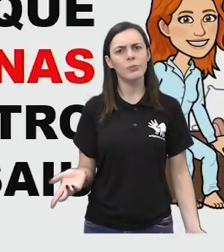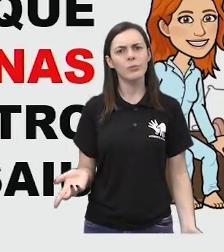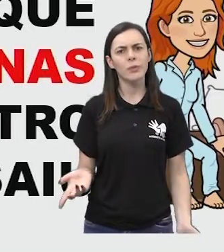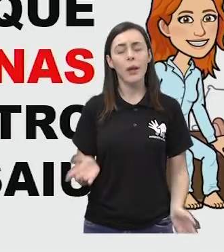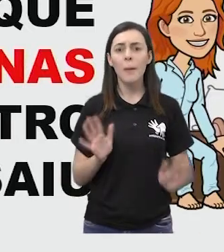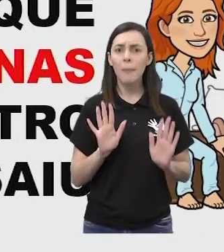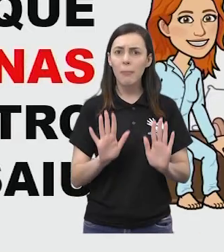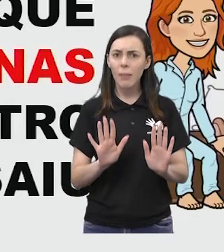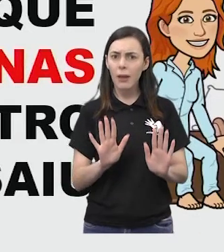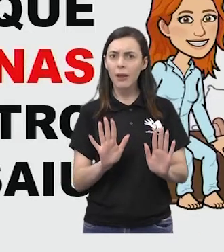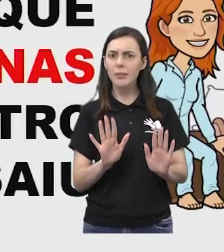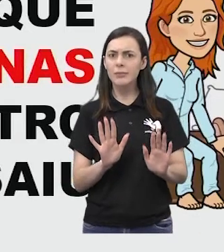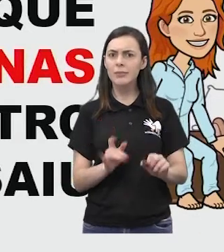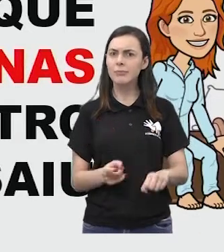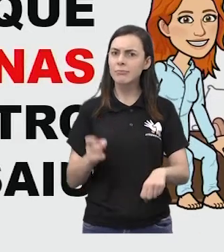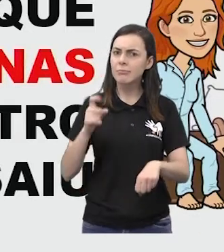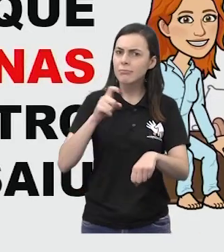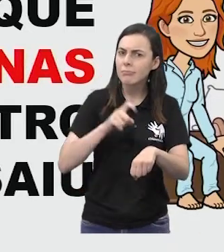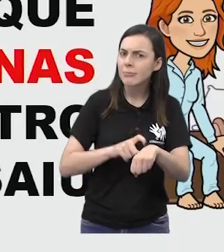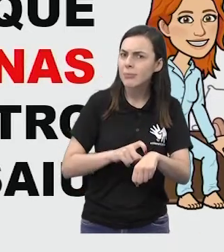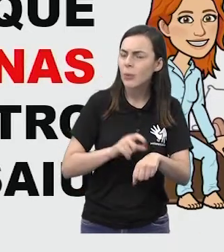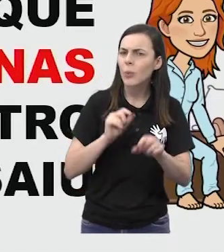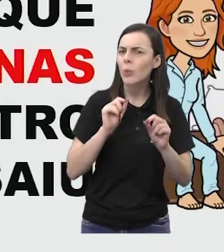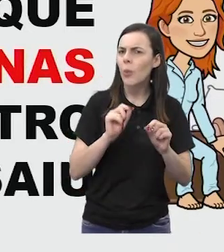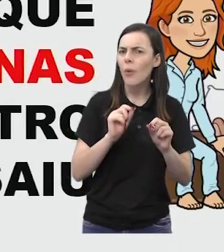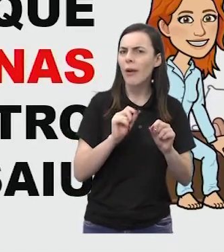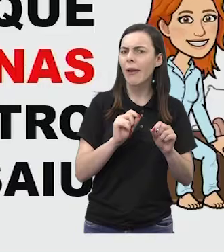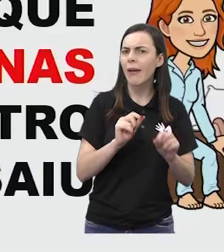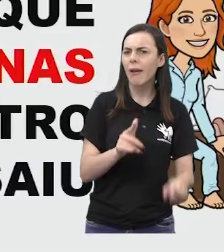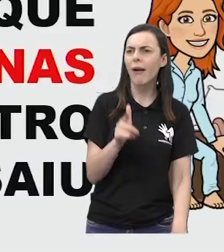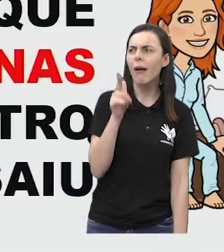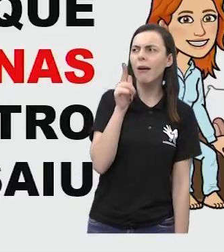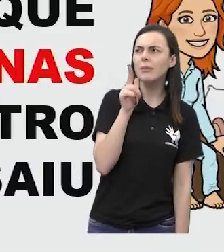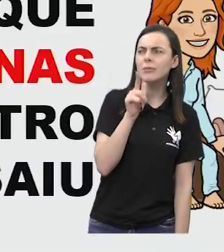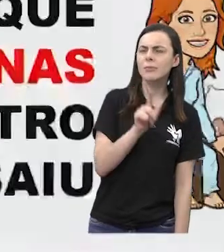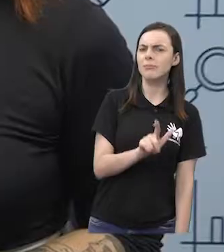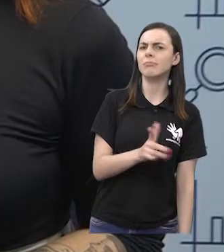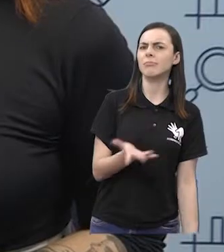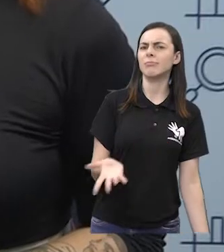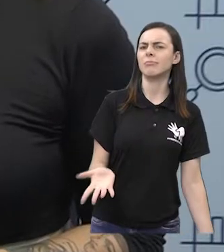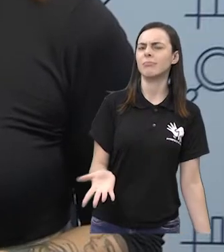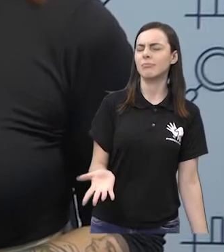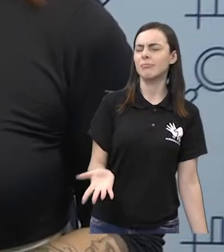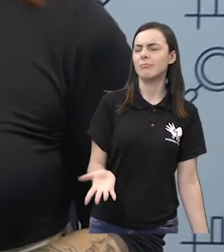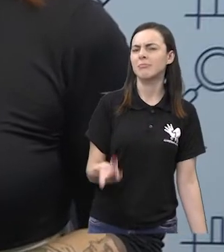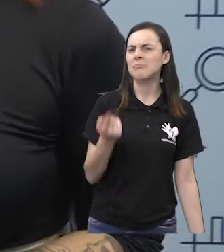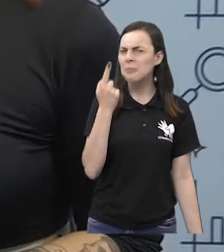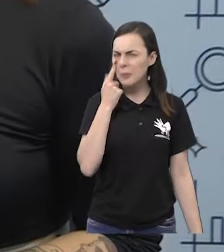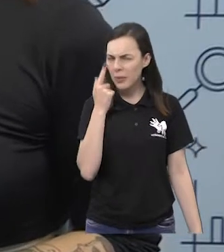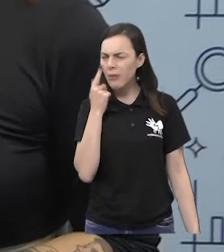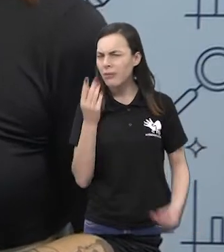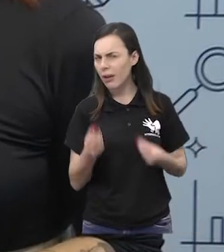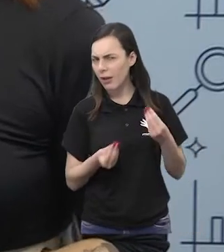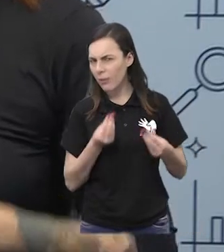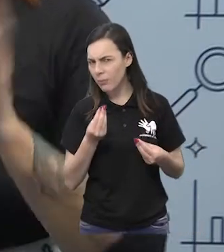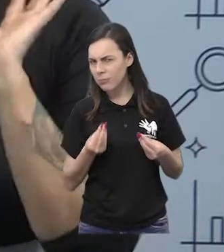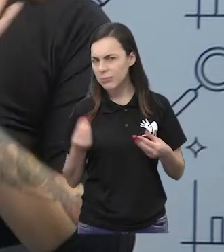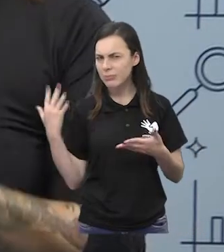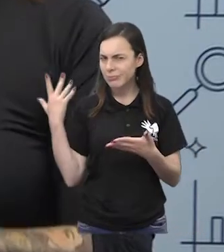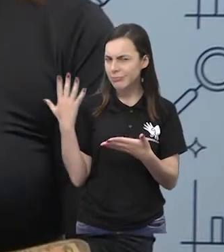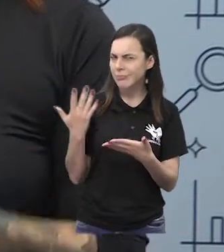que num momento elas acabam ganhando vamos ver como é que acontece essa